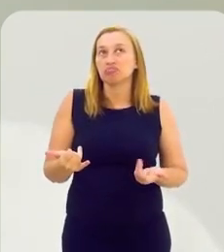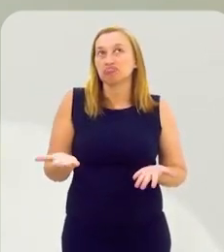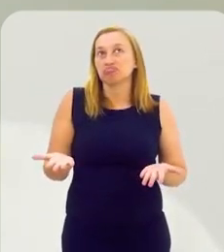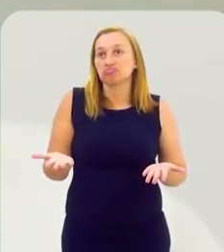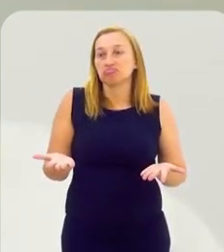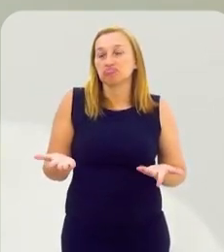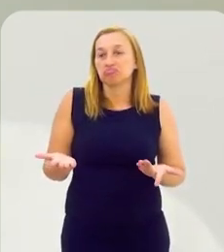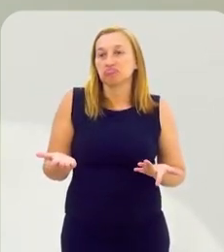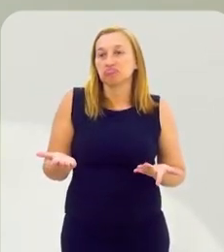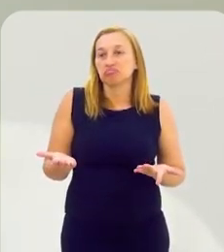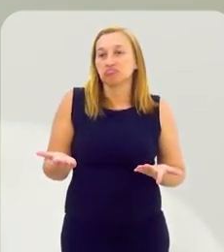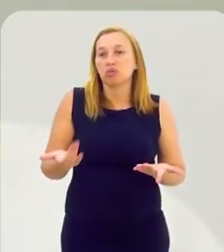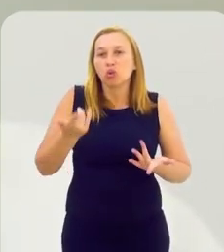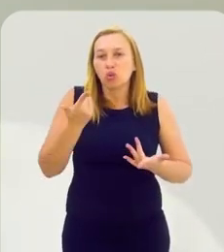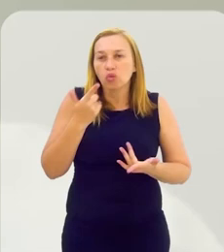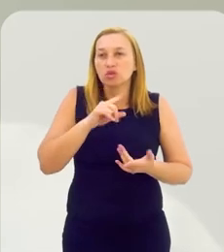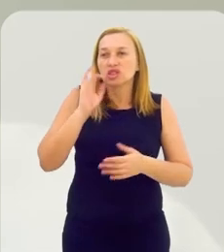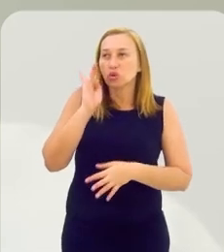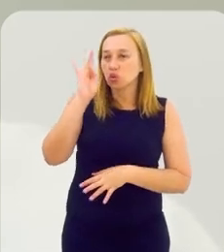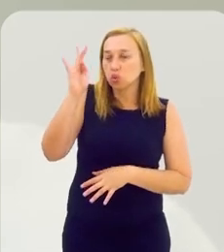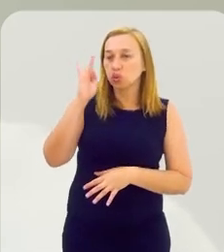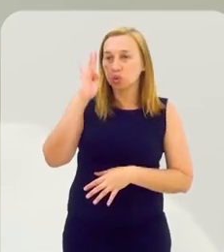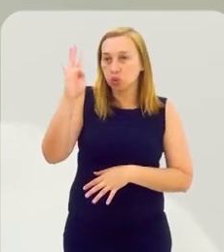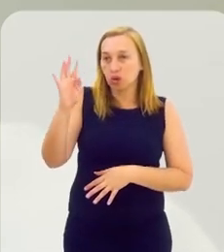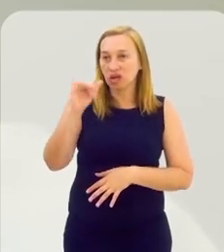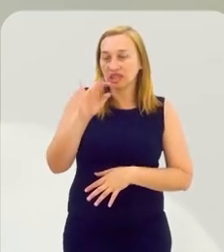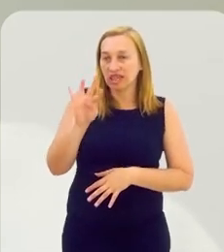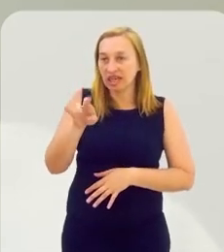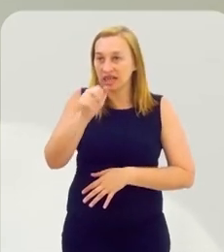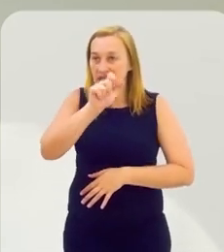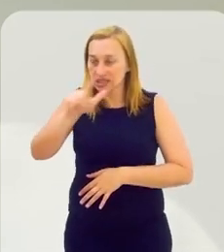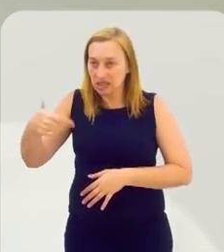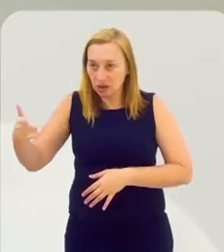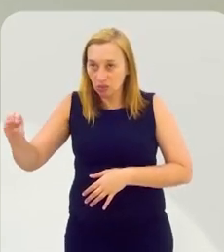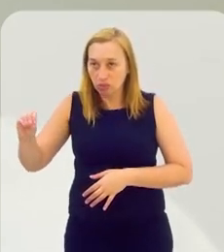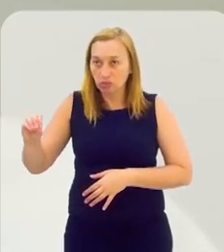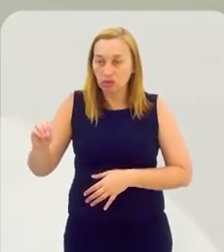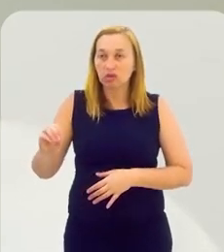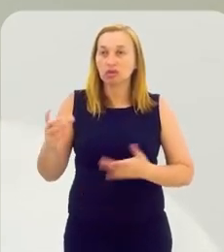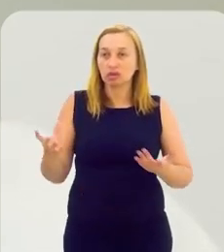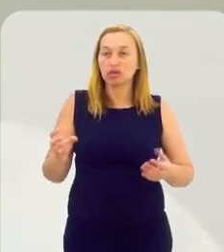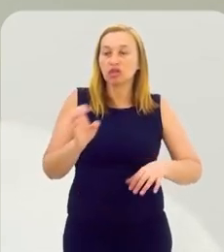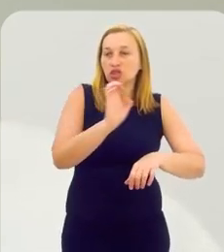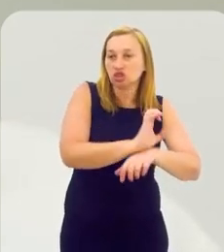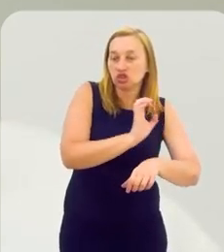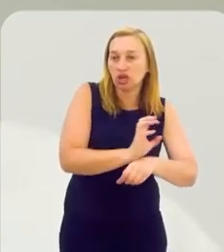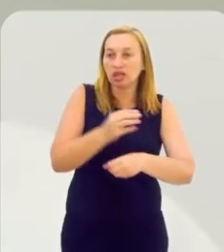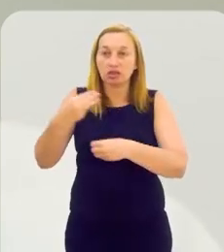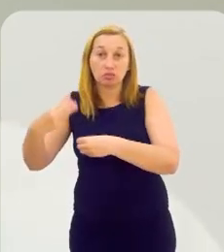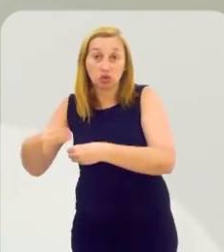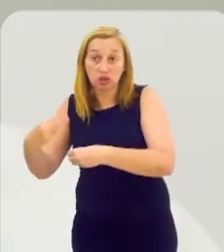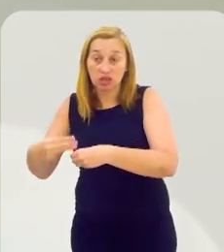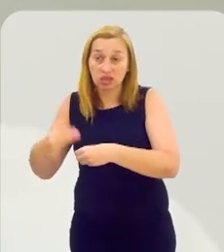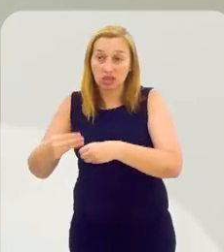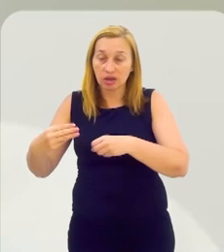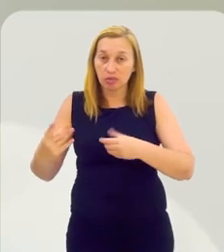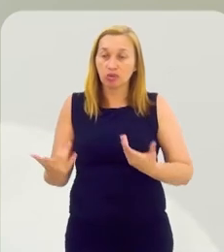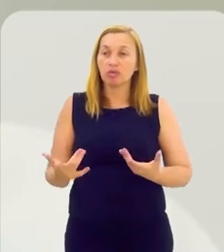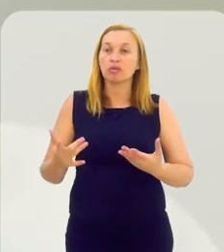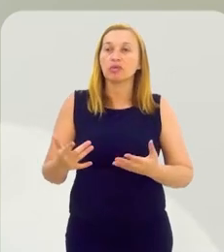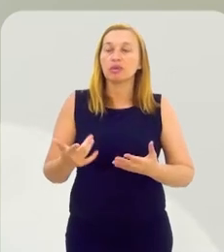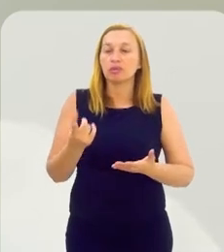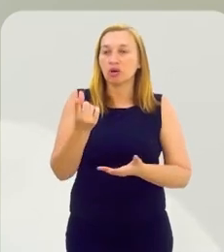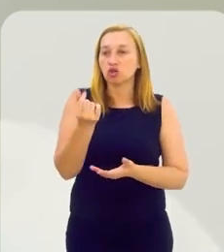não, conseguir a tão sonhada integração entre modais de Estado e de município para baratear esse